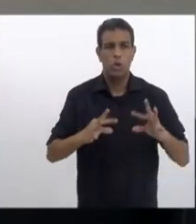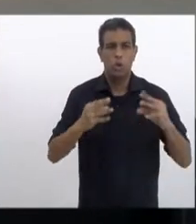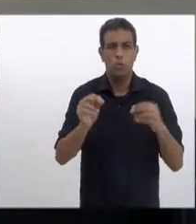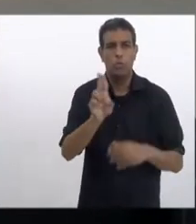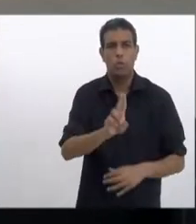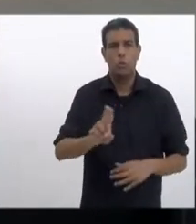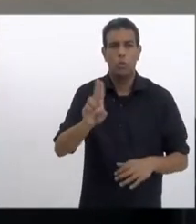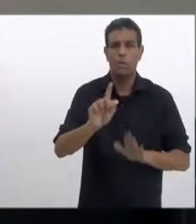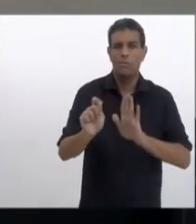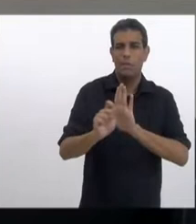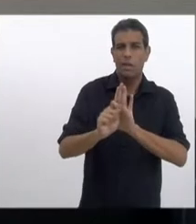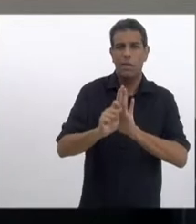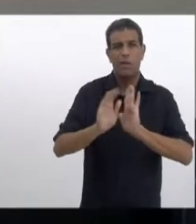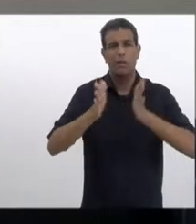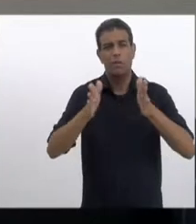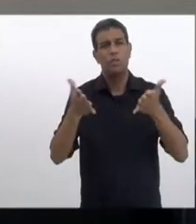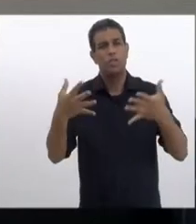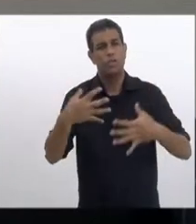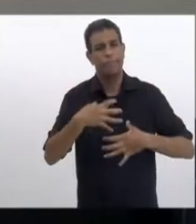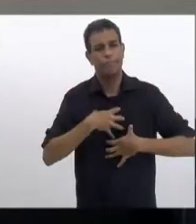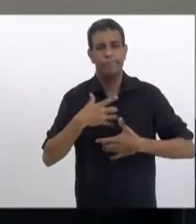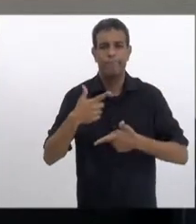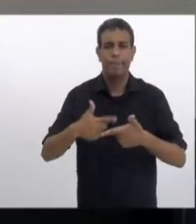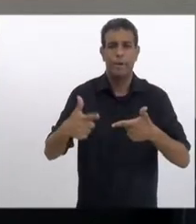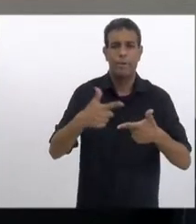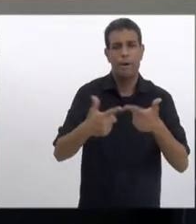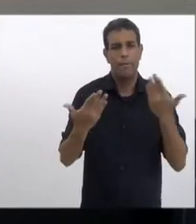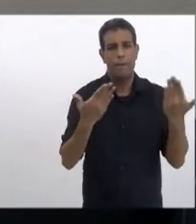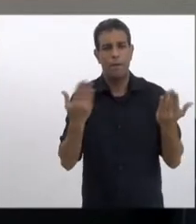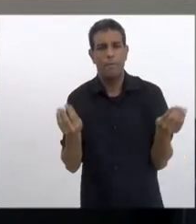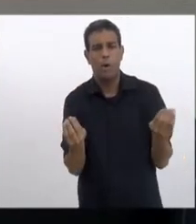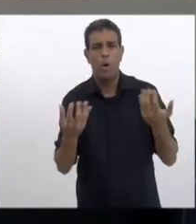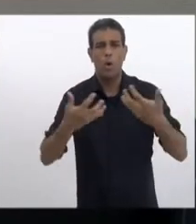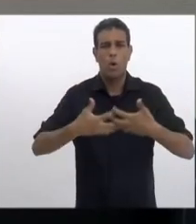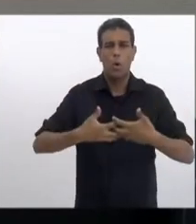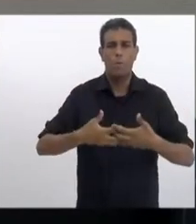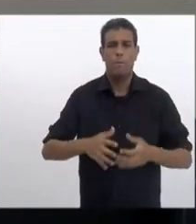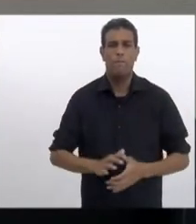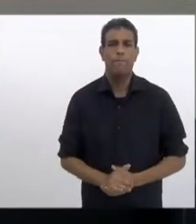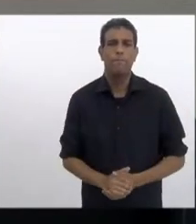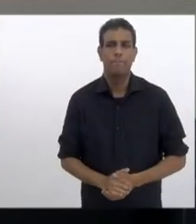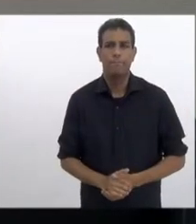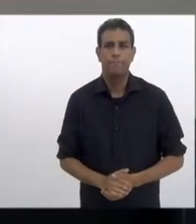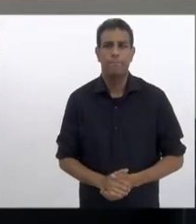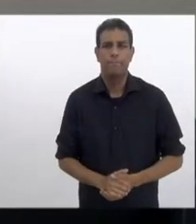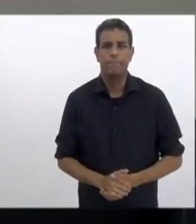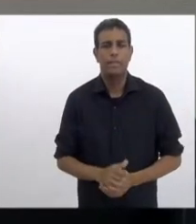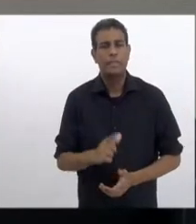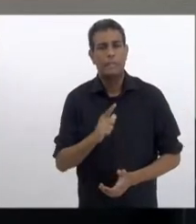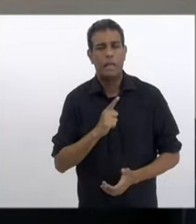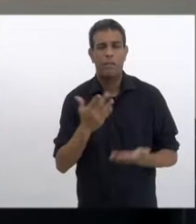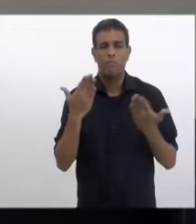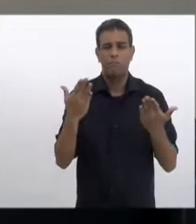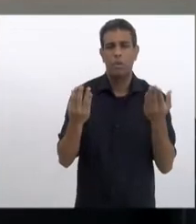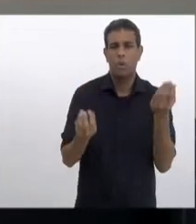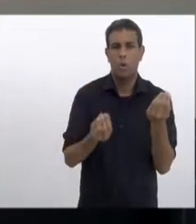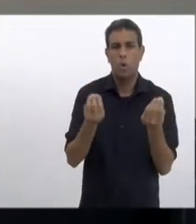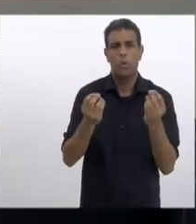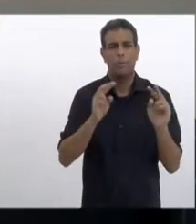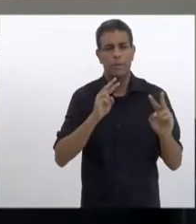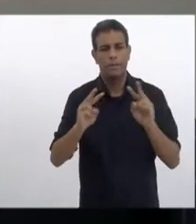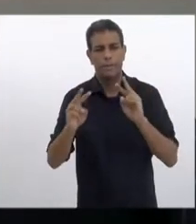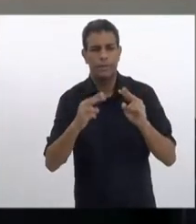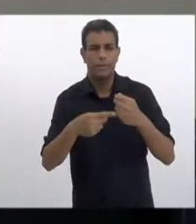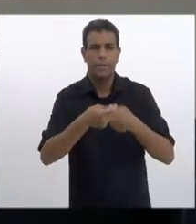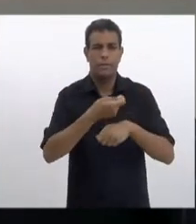usaram drogas, sofrem com transtornos associados ao uso de drogas. A resiliência dos